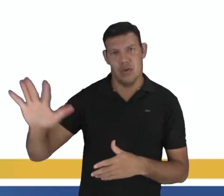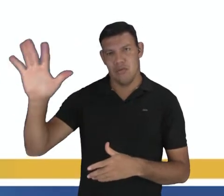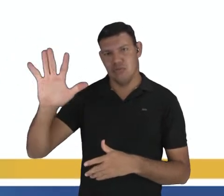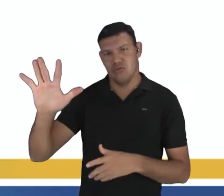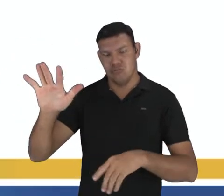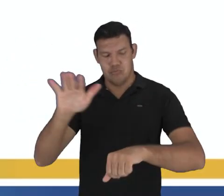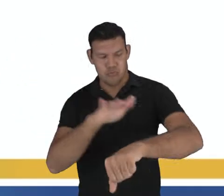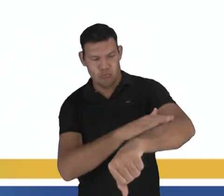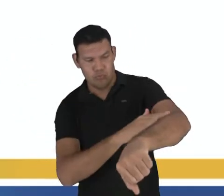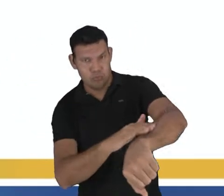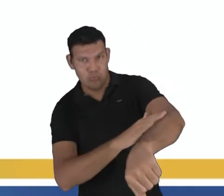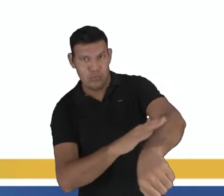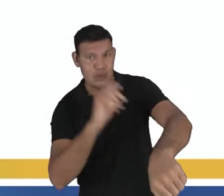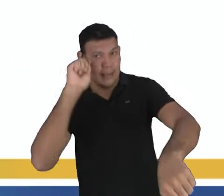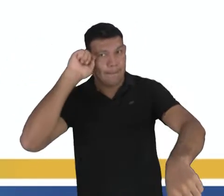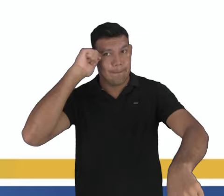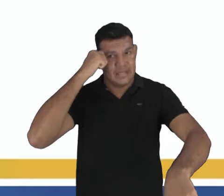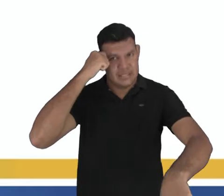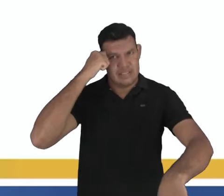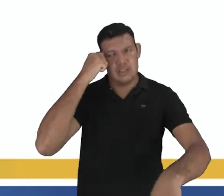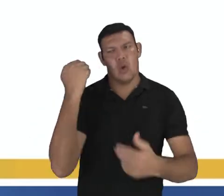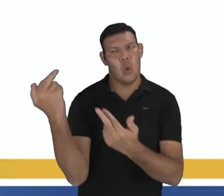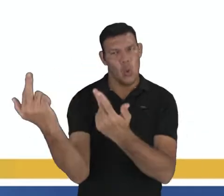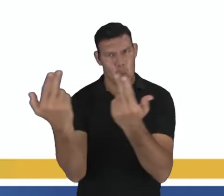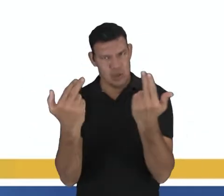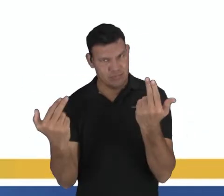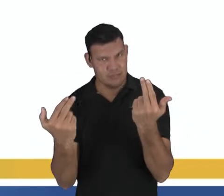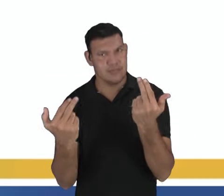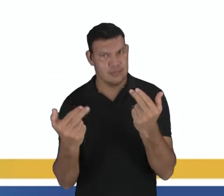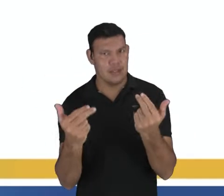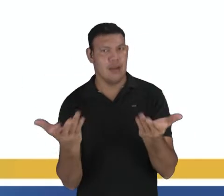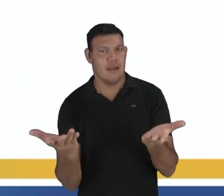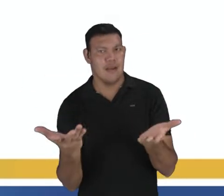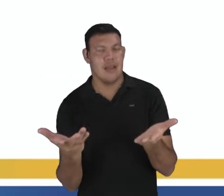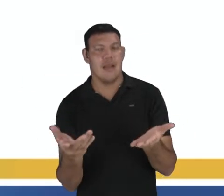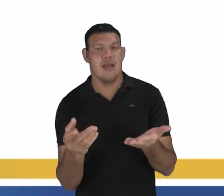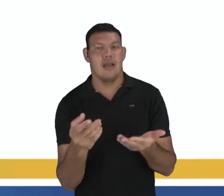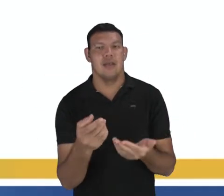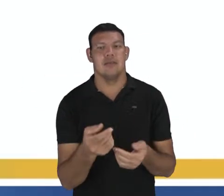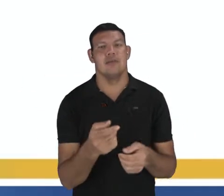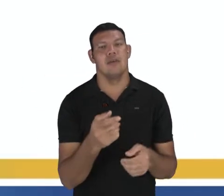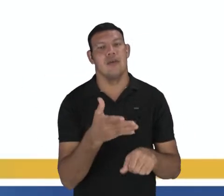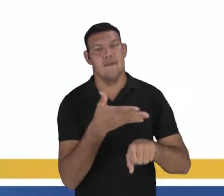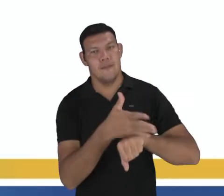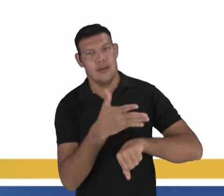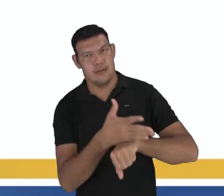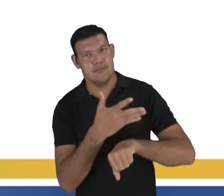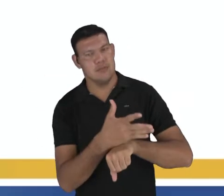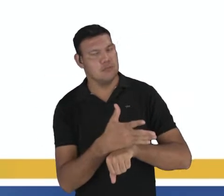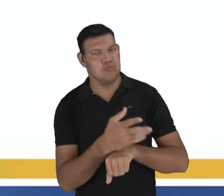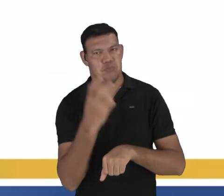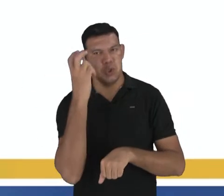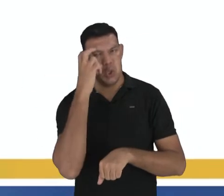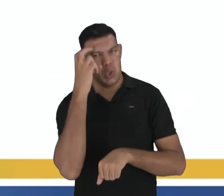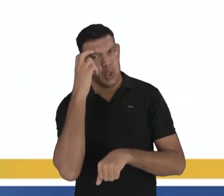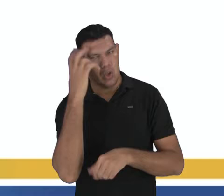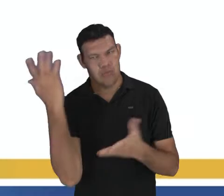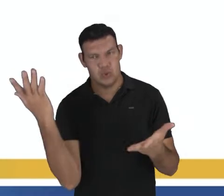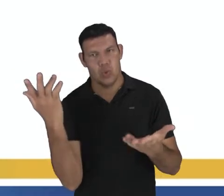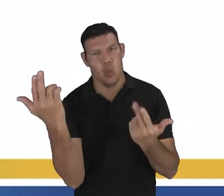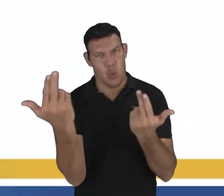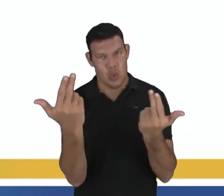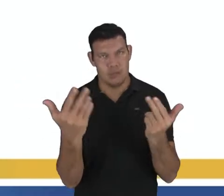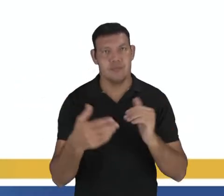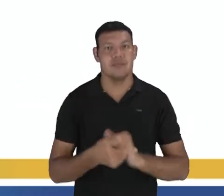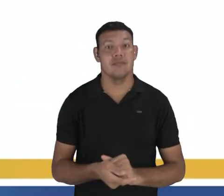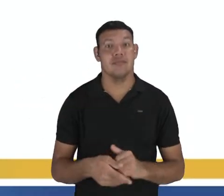conta da pele negra, como se todos fossem africanos e praticassem aí as mesmas práticas culturais, tá bom? E aí a gente